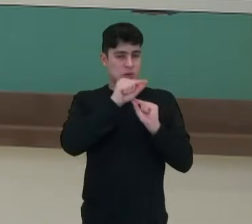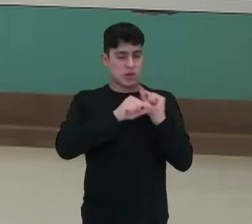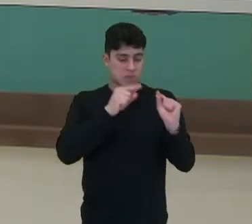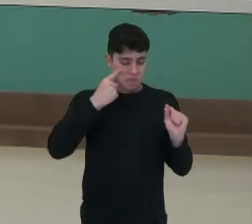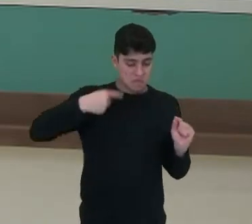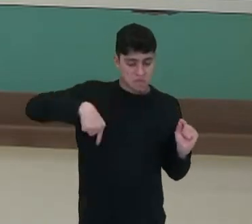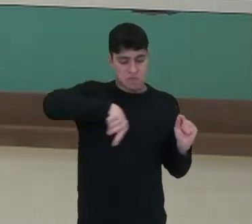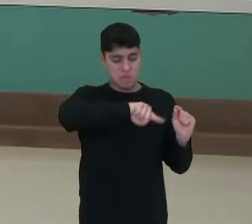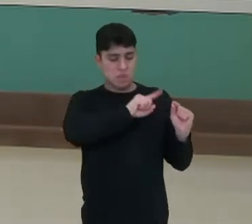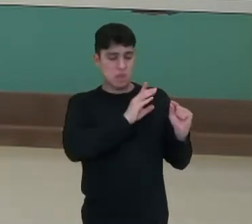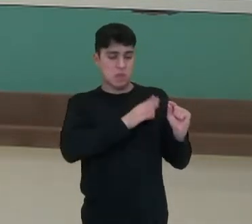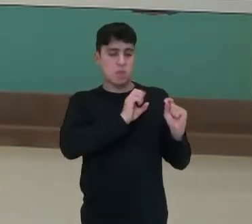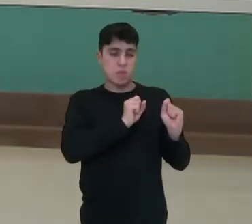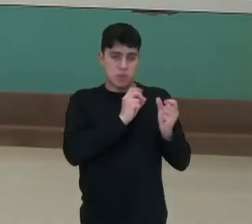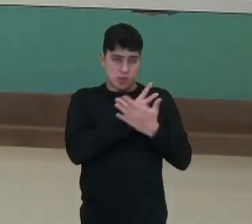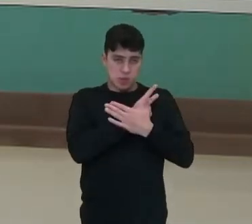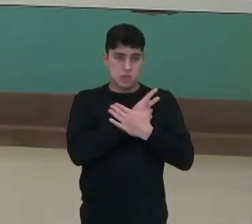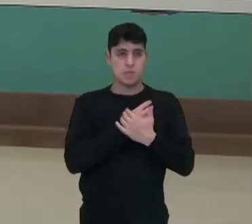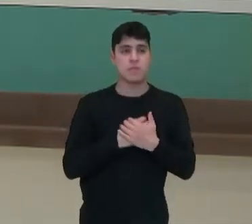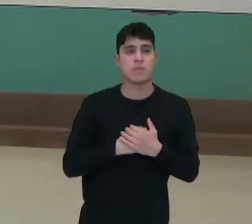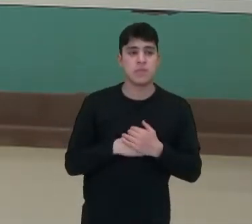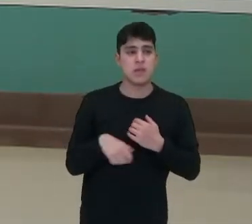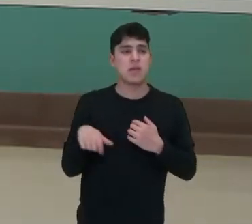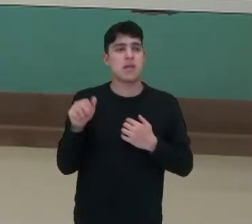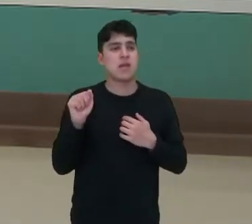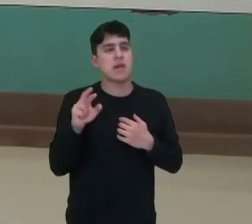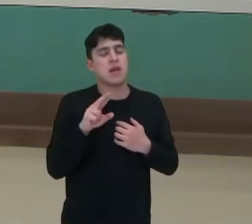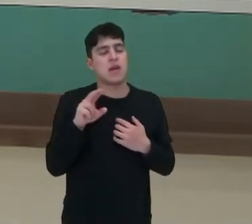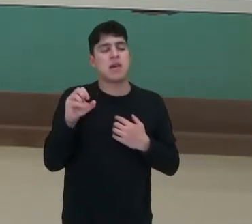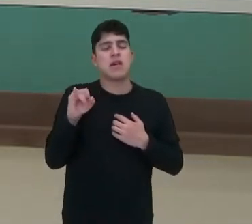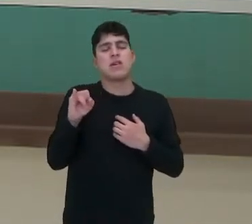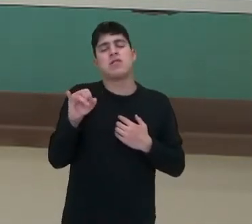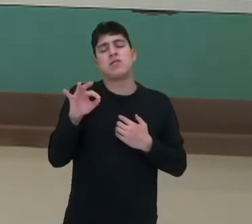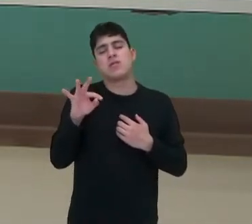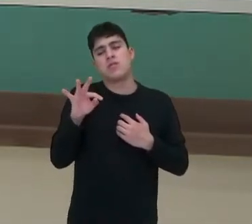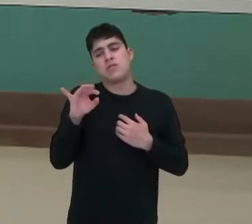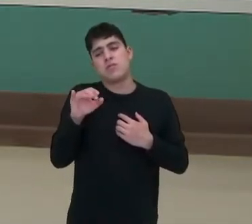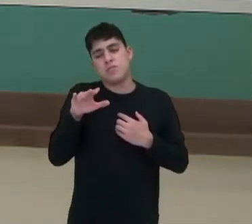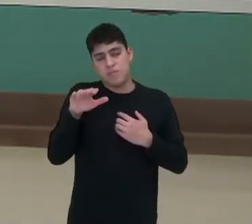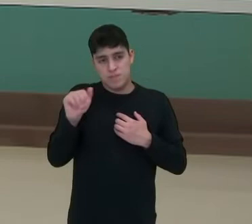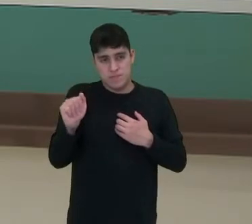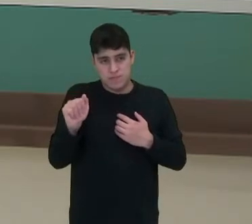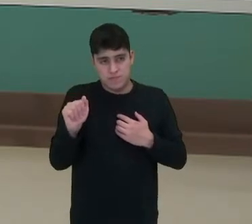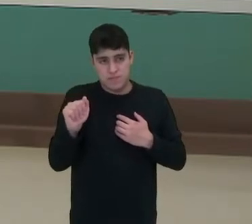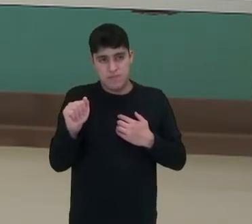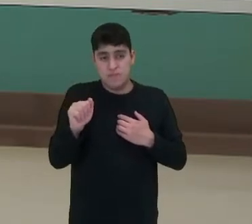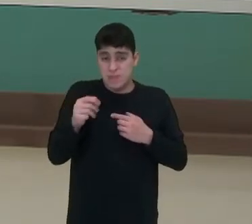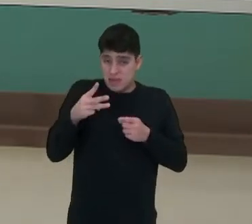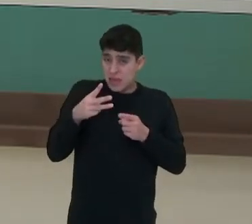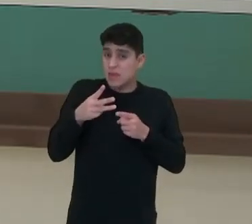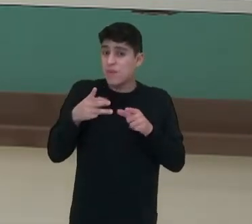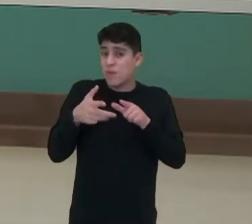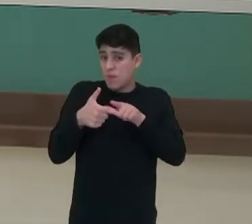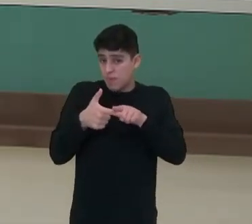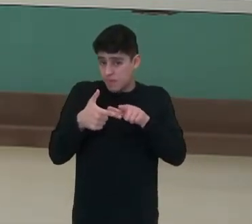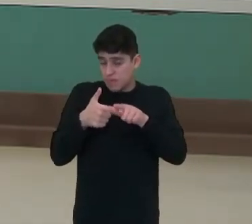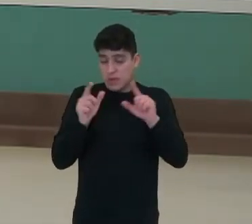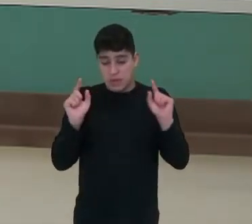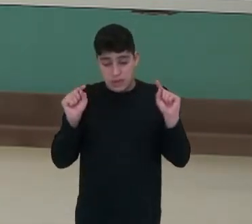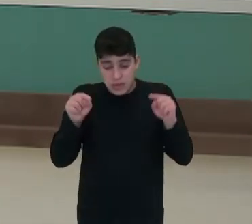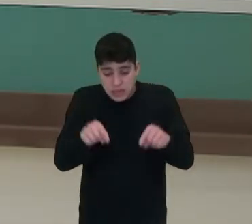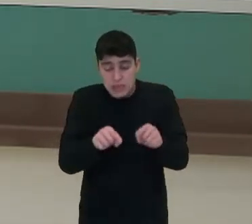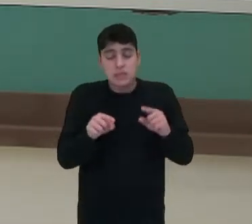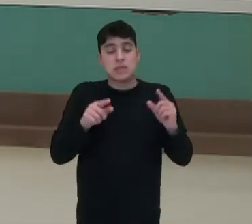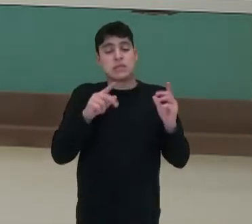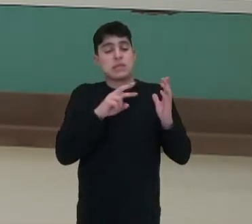temos uma outra situação chamada de arritmia cardíaca. Então, é o terceiro problema que nós vamos falar. Isso é um